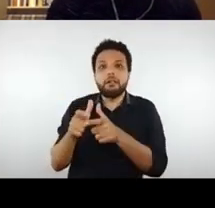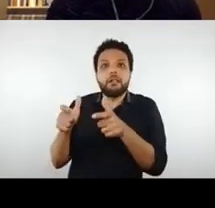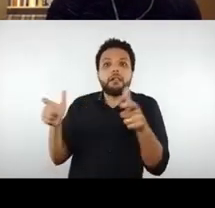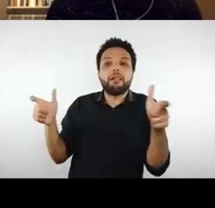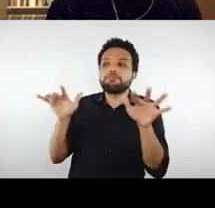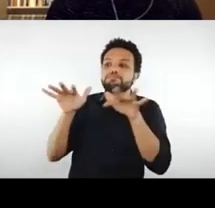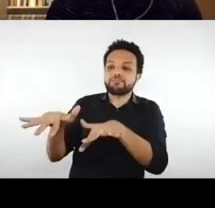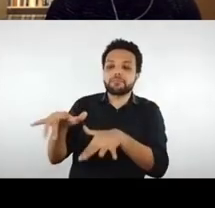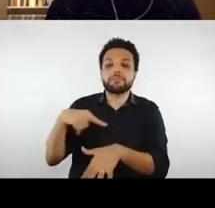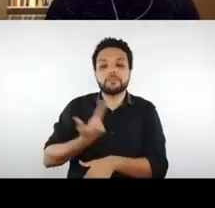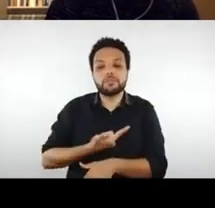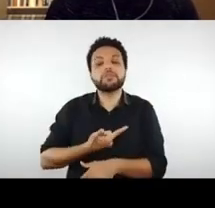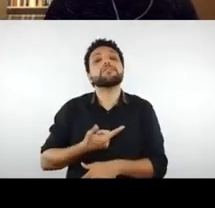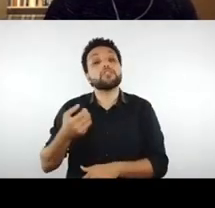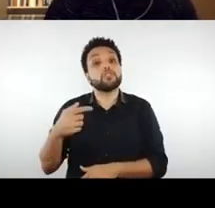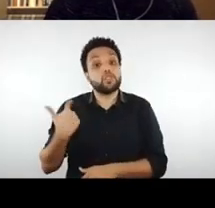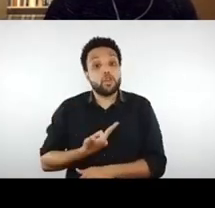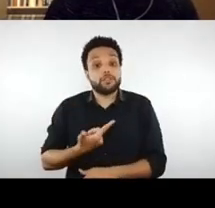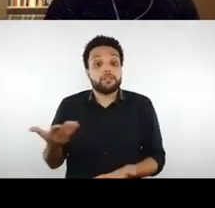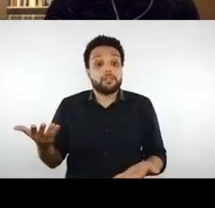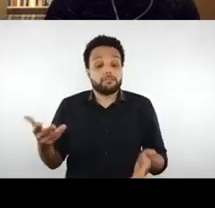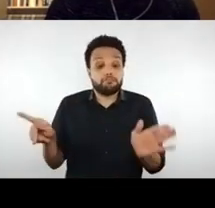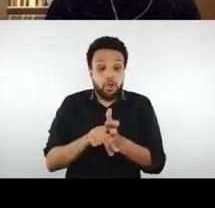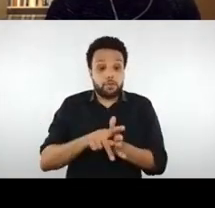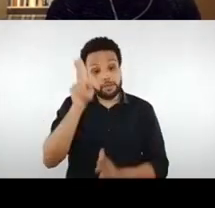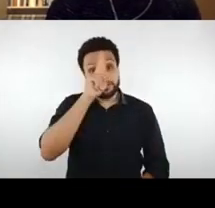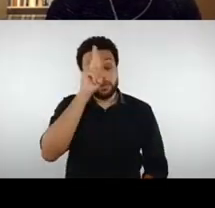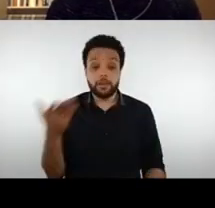teve, de aparecer com as nossas histórias agora.